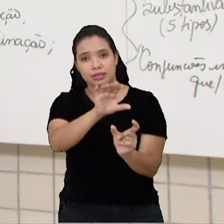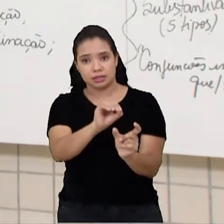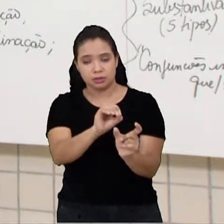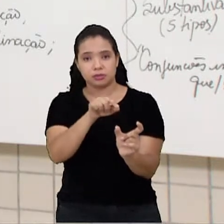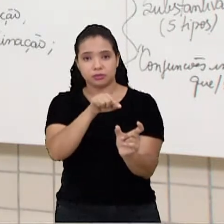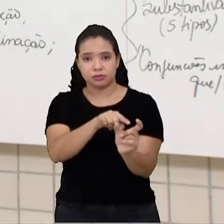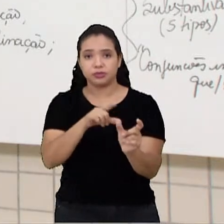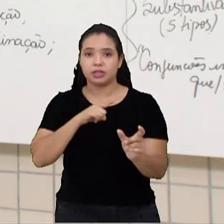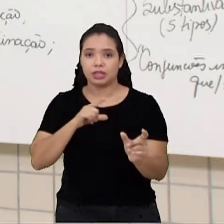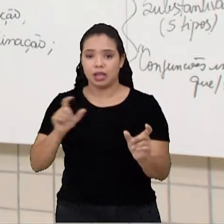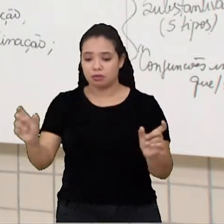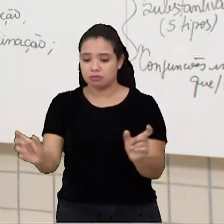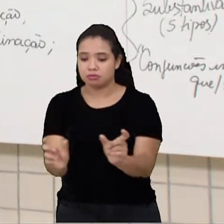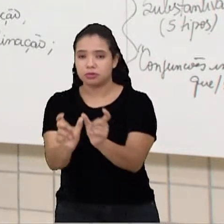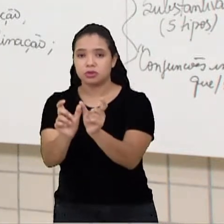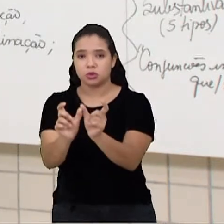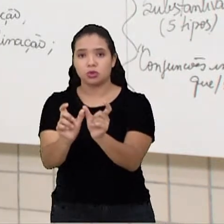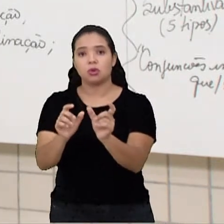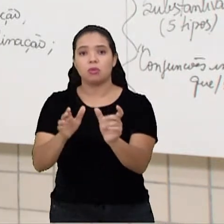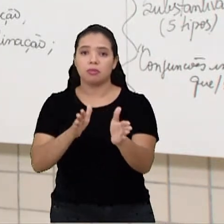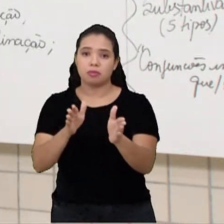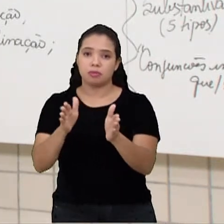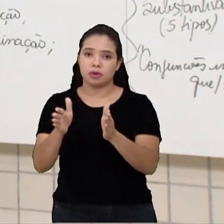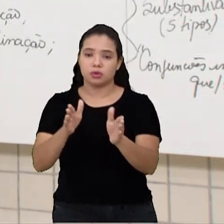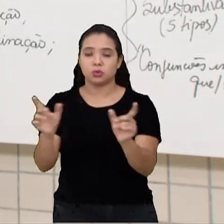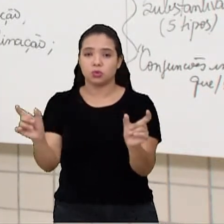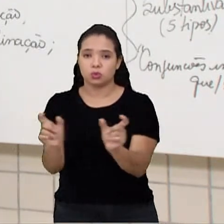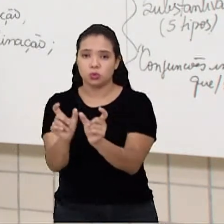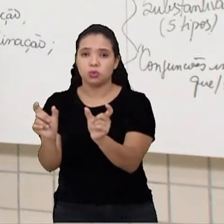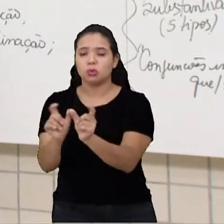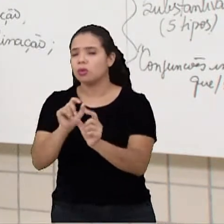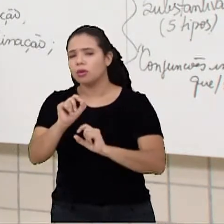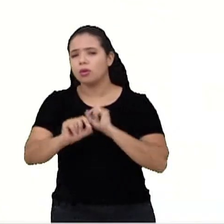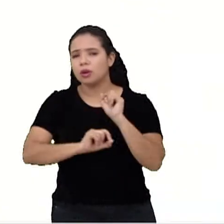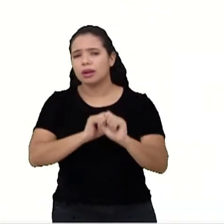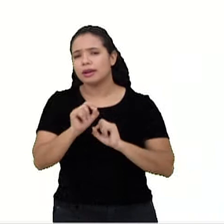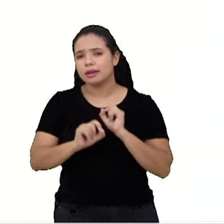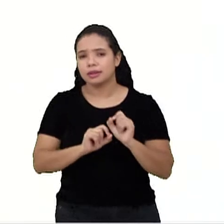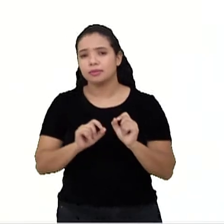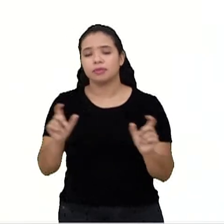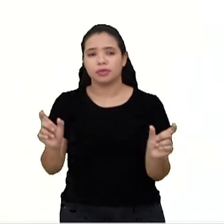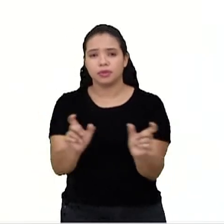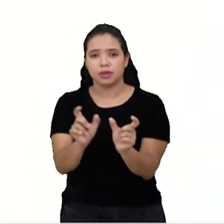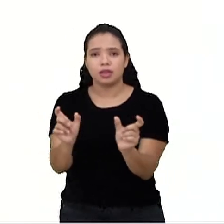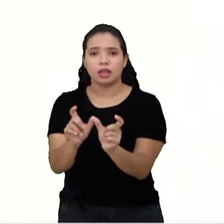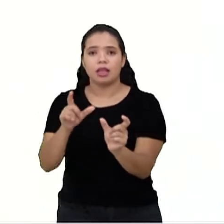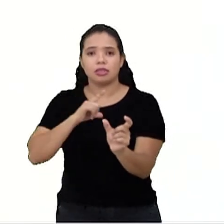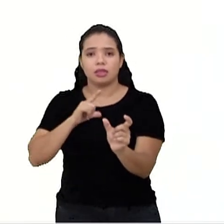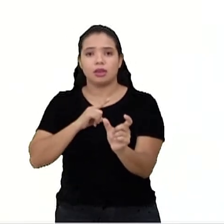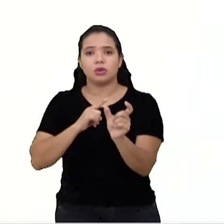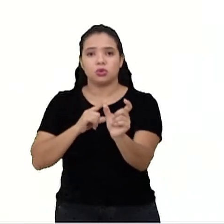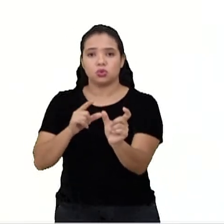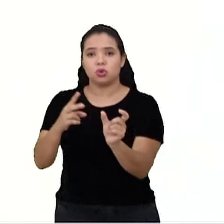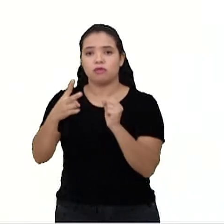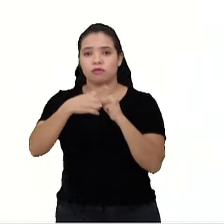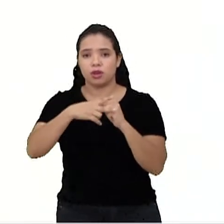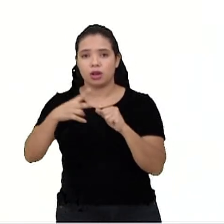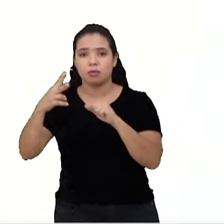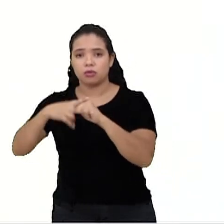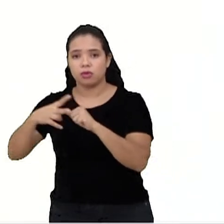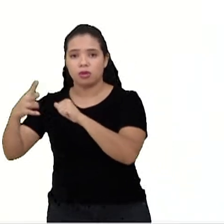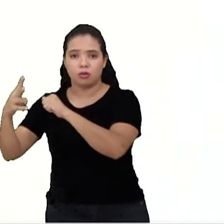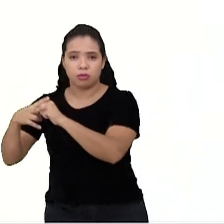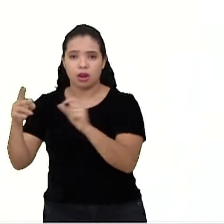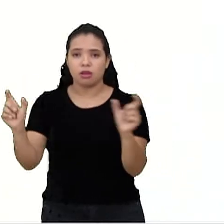período composto. O que é um período composto? É aquele constituído por duas ou mais orações,